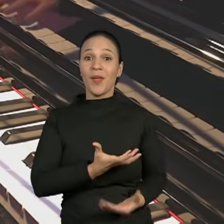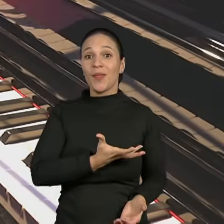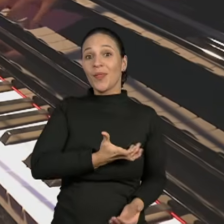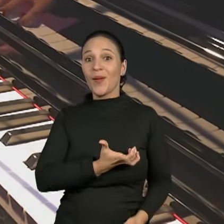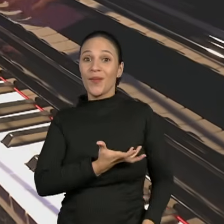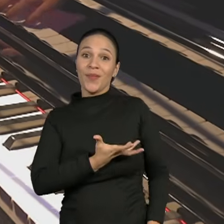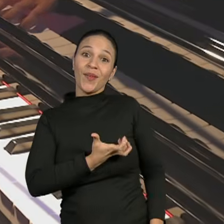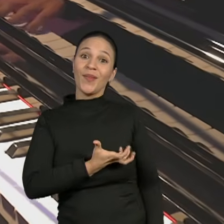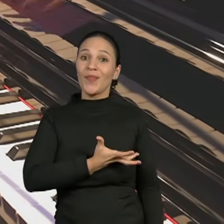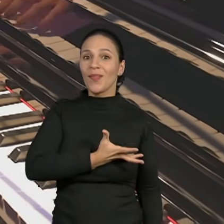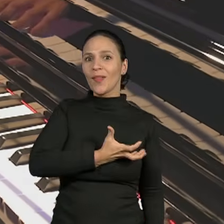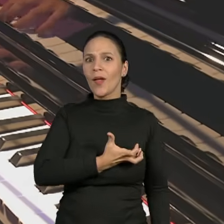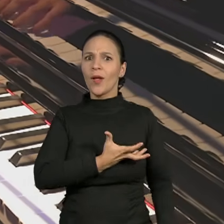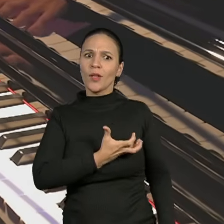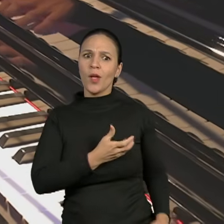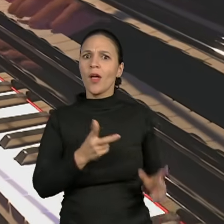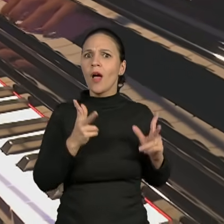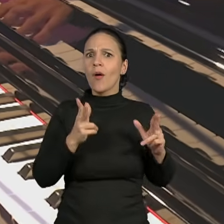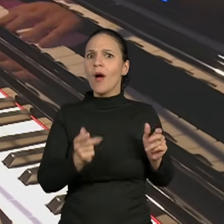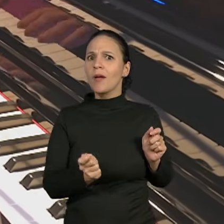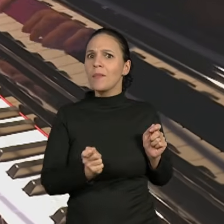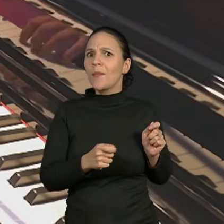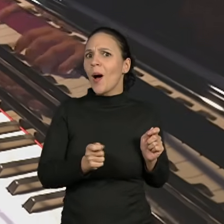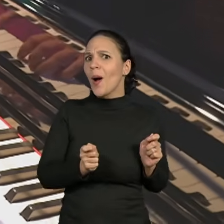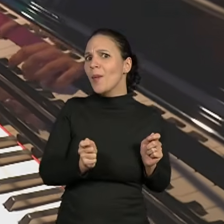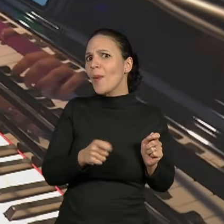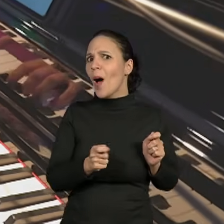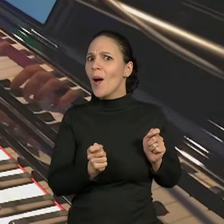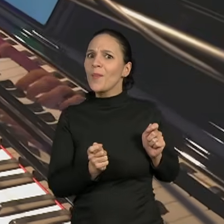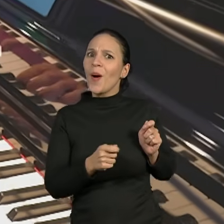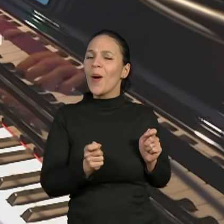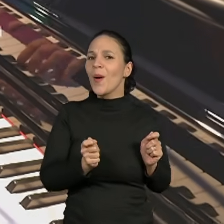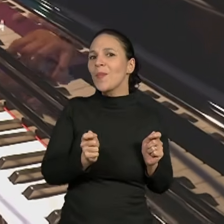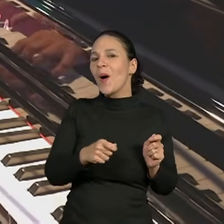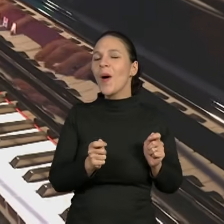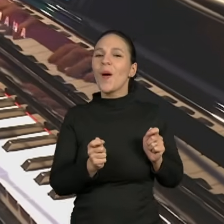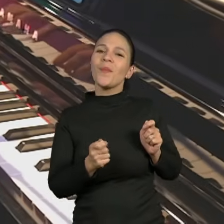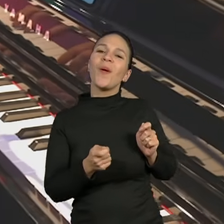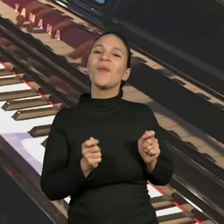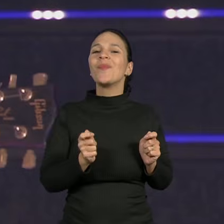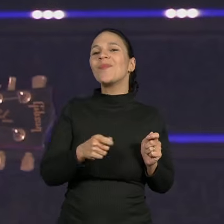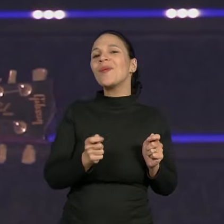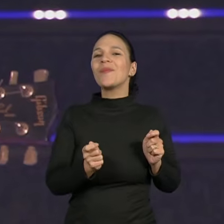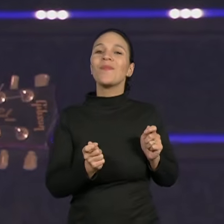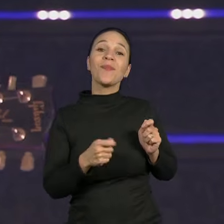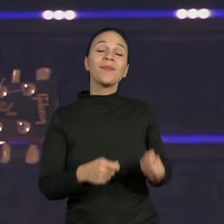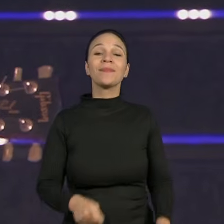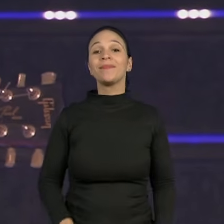tum, meu coração bate tambor, bate bateria de lata.